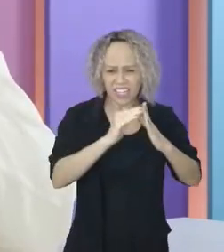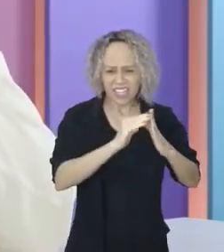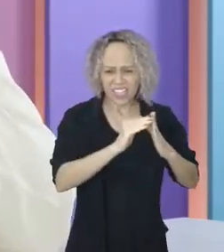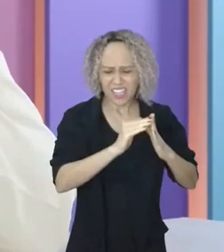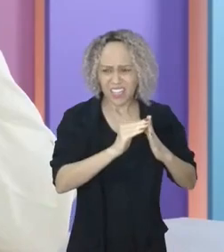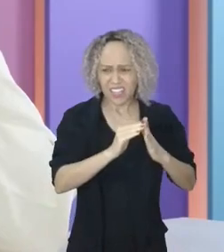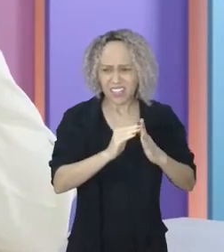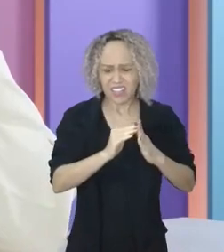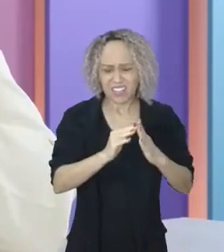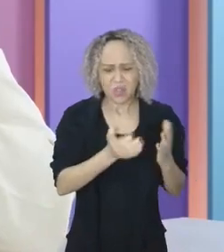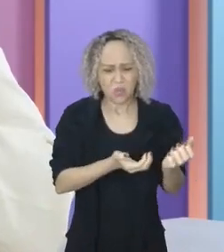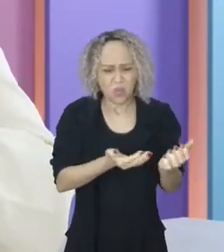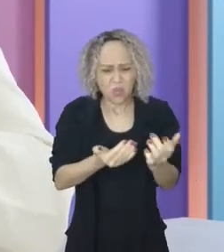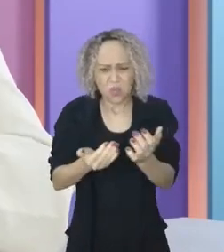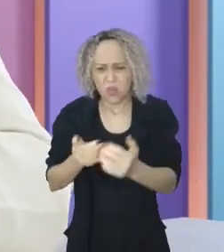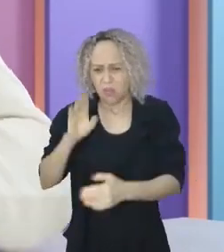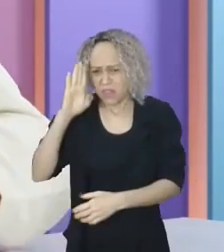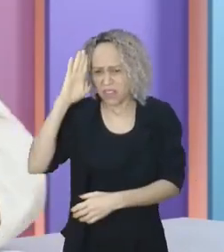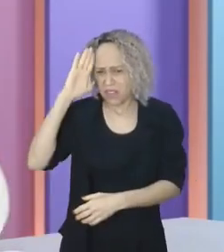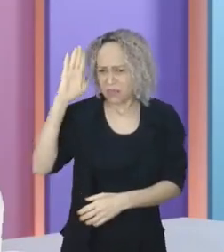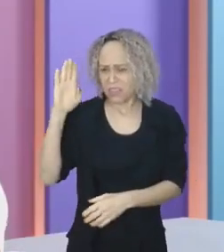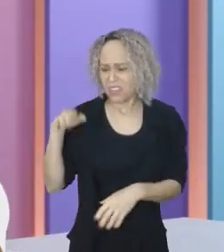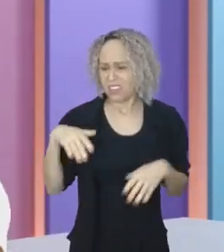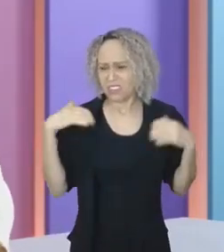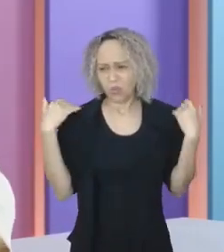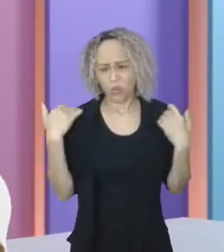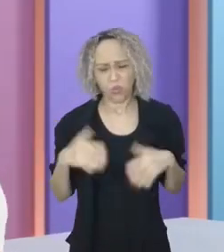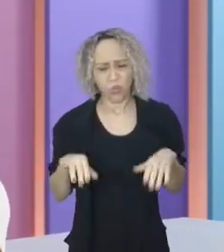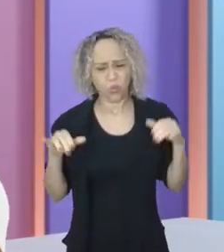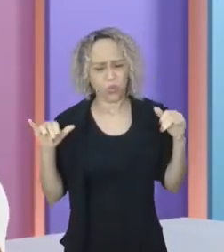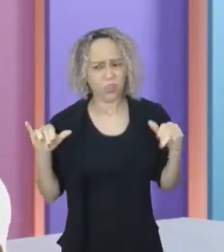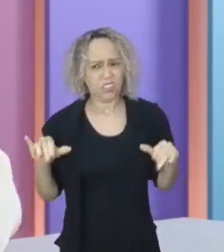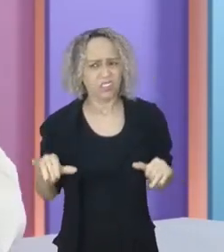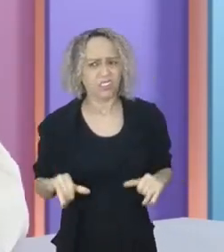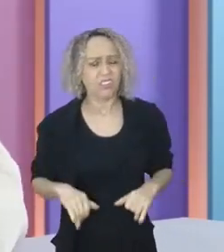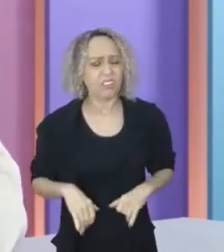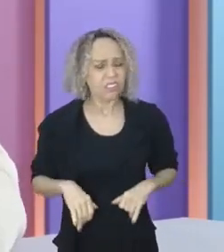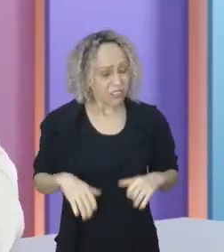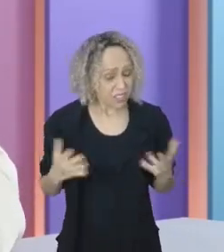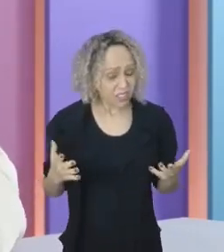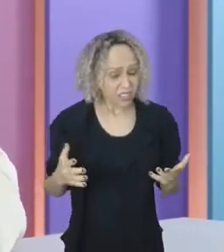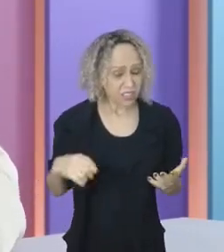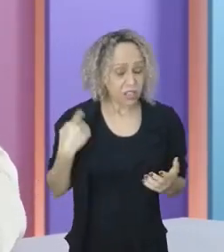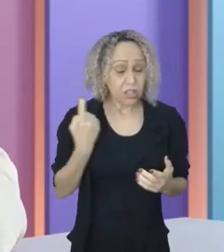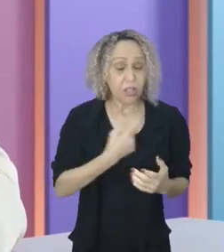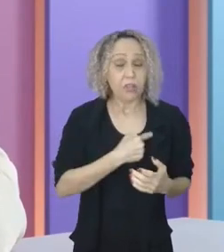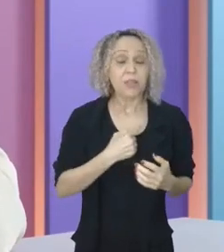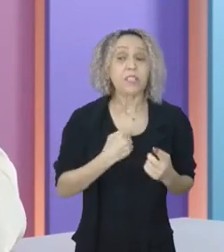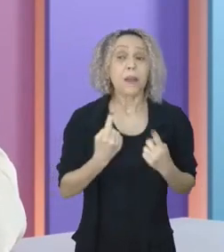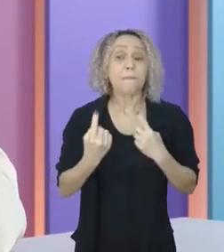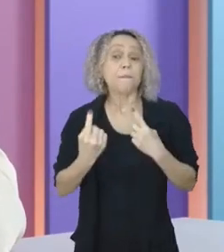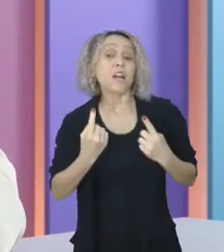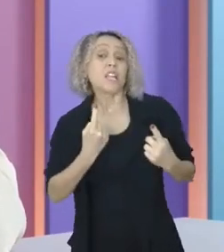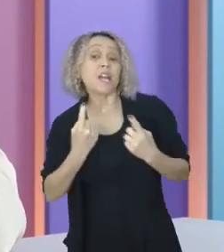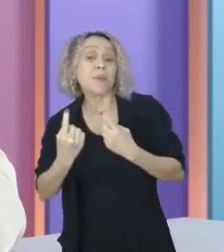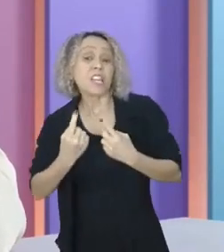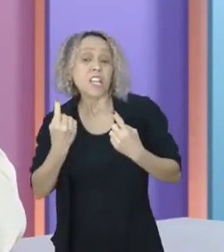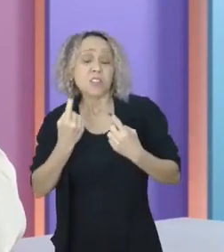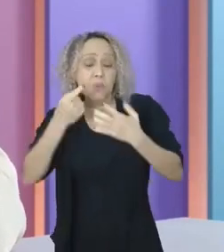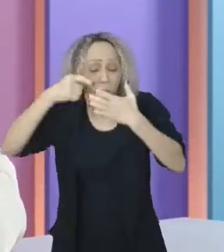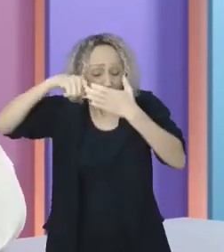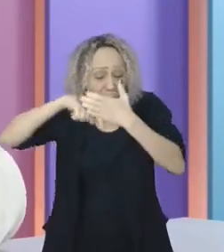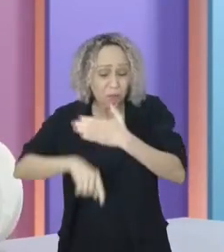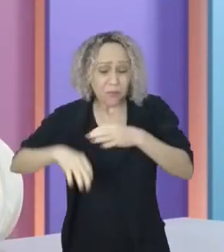especialmente entre os jovens, né? É fazer um debate sério e profundo sobre que segurança pública nós